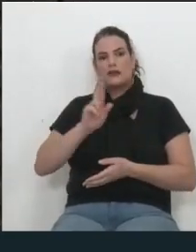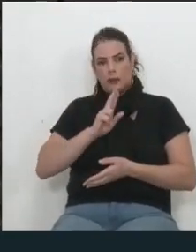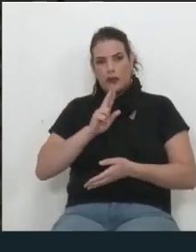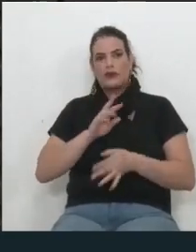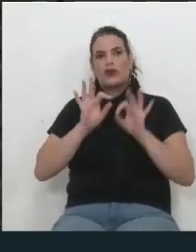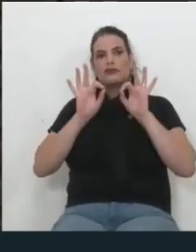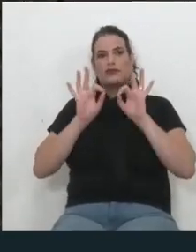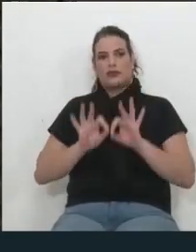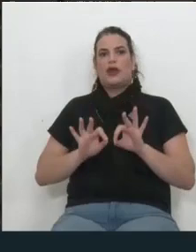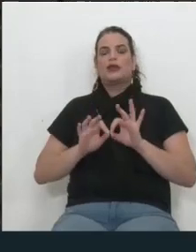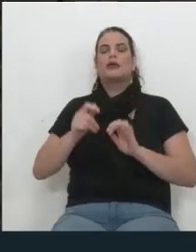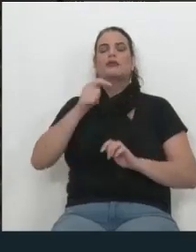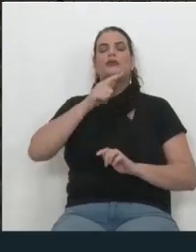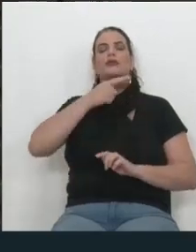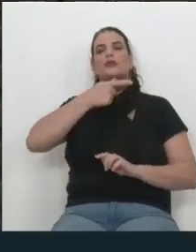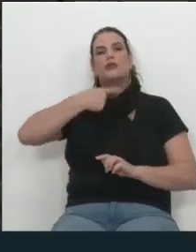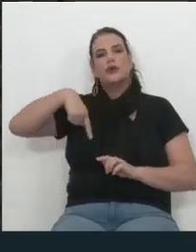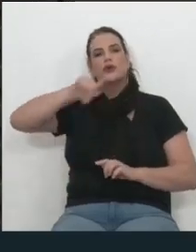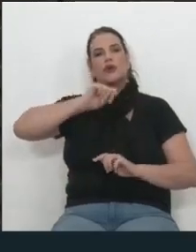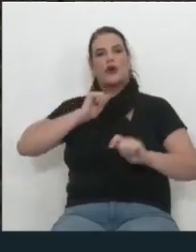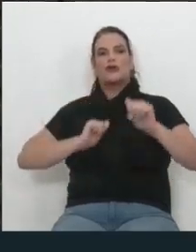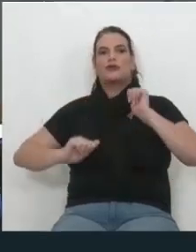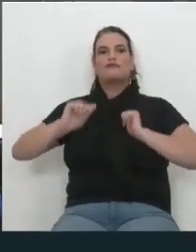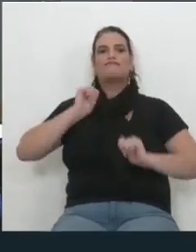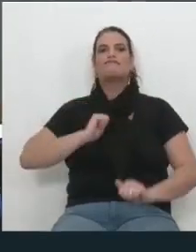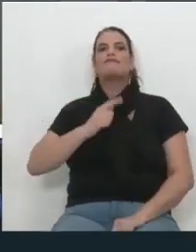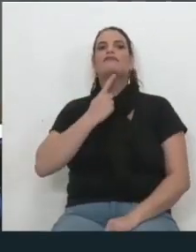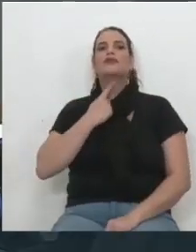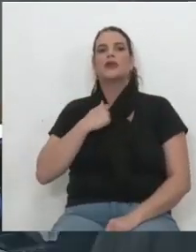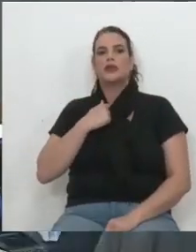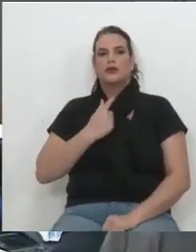para esse anseio. Obrigado, presidente.